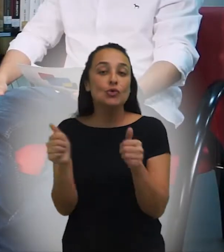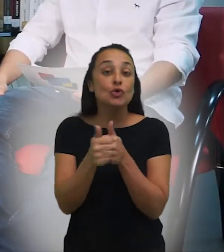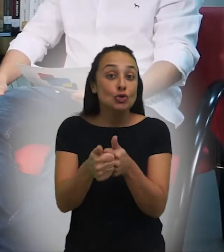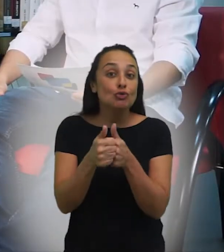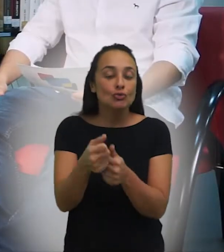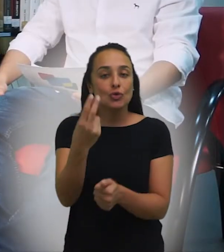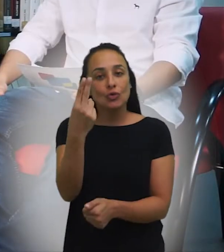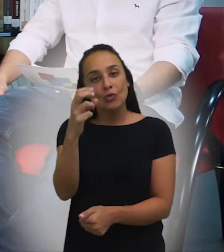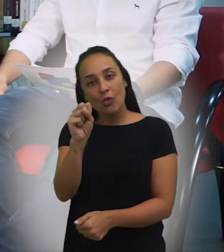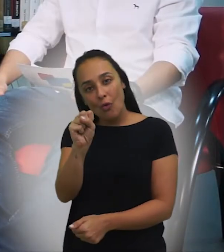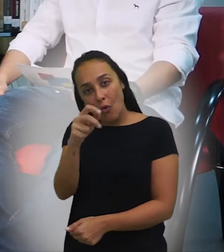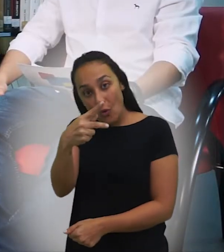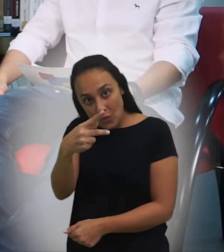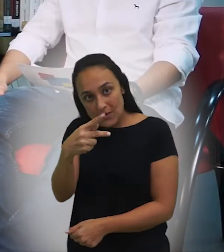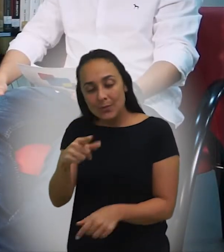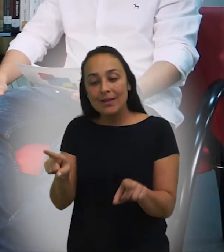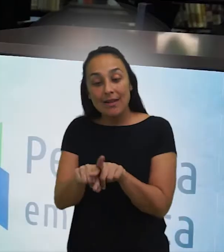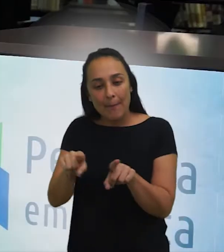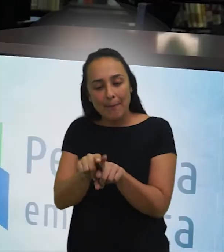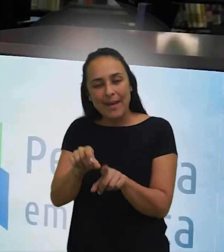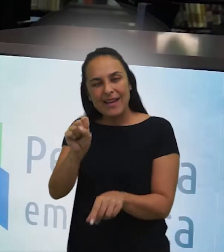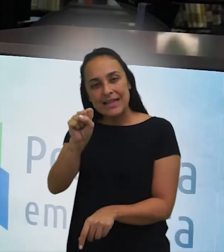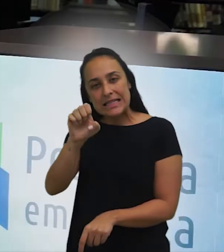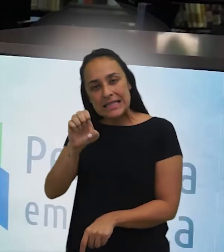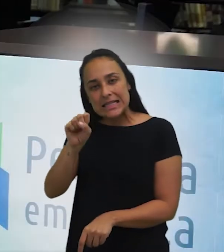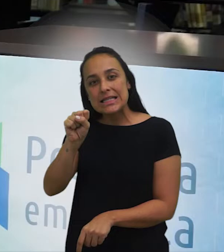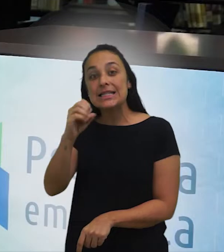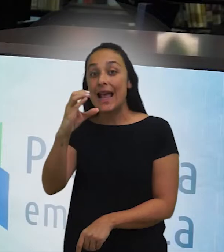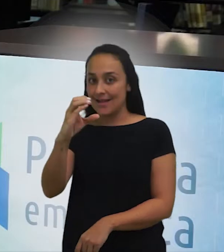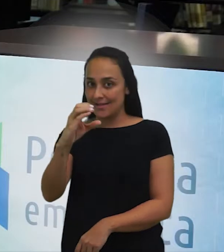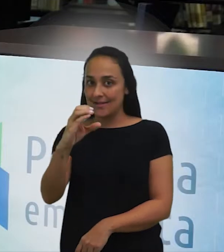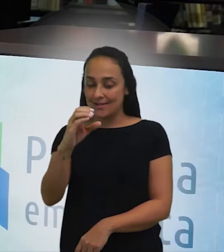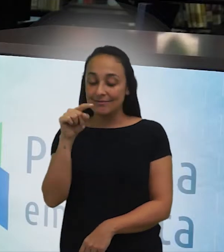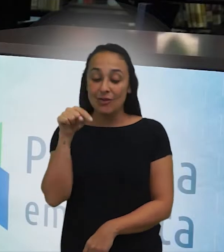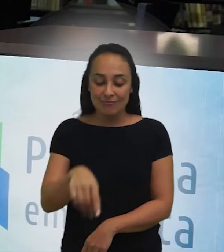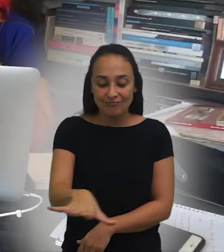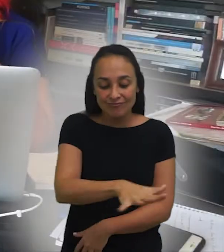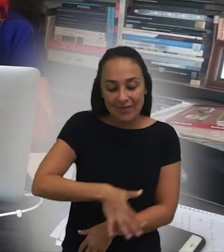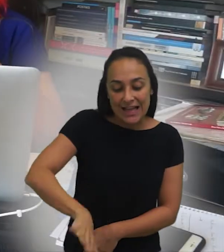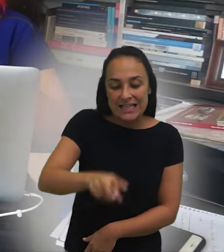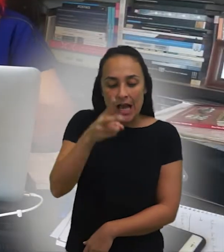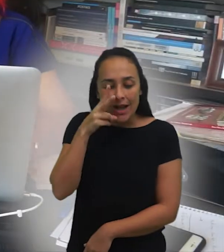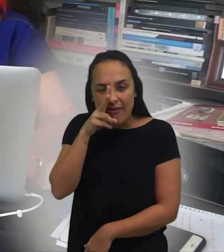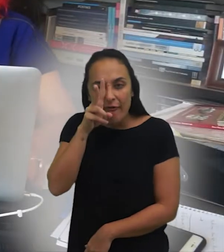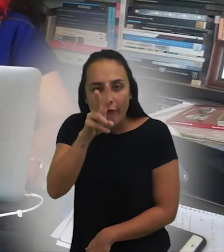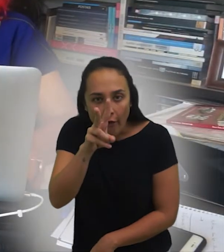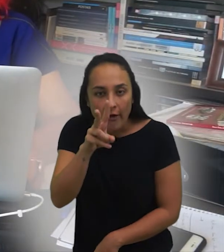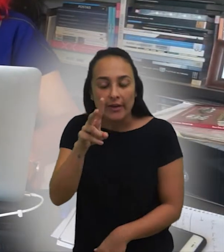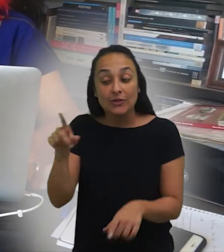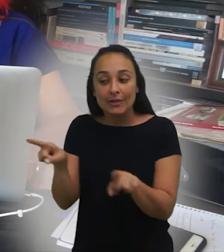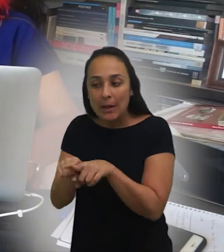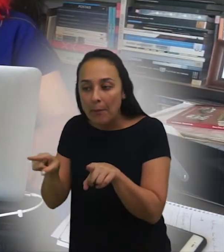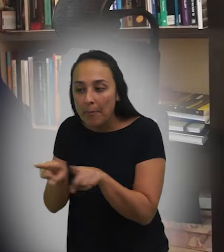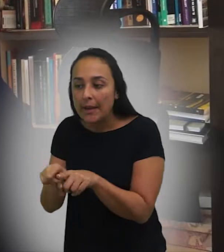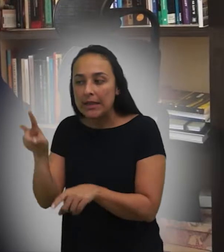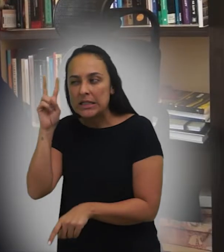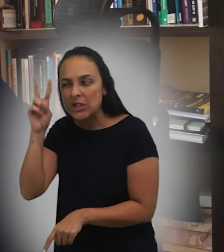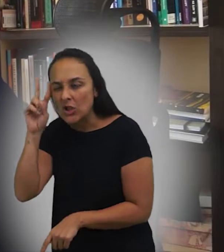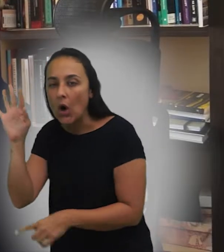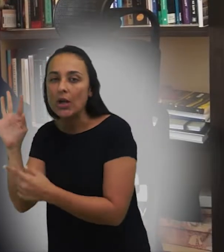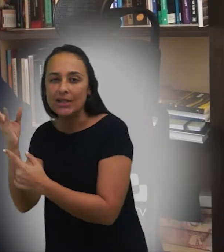uma área forte, além da área essa de discursos e mais historiografia da arte. Na área de pesquisa, tem